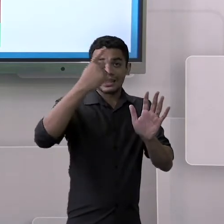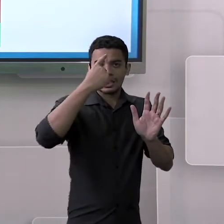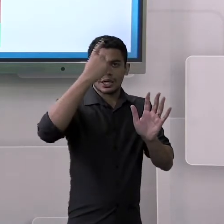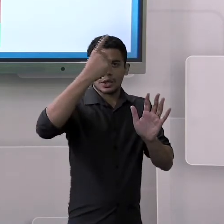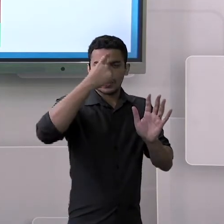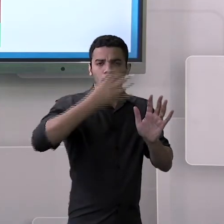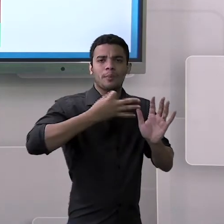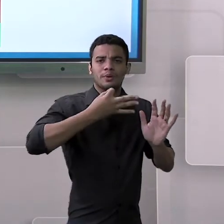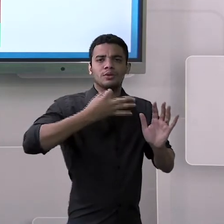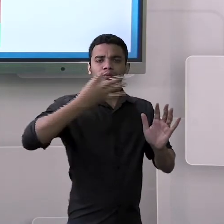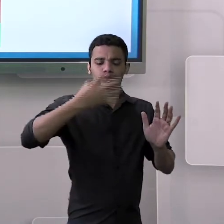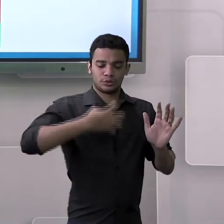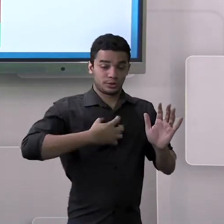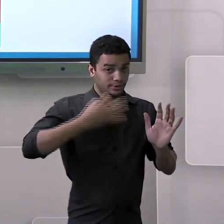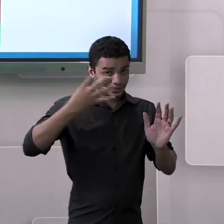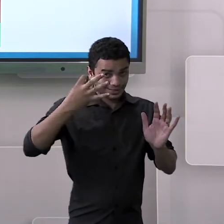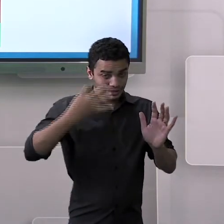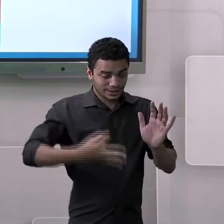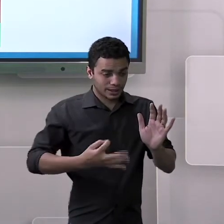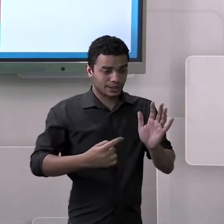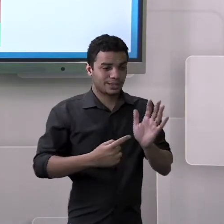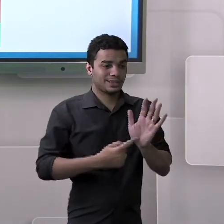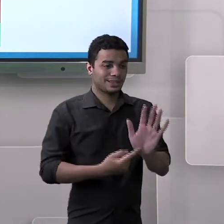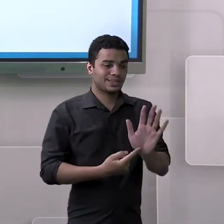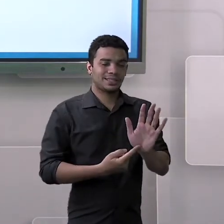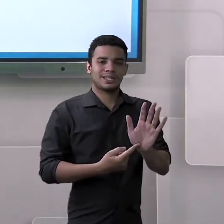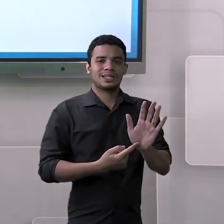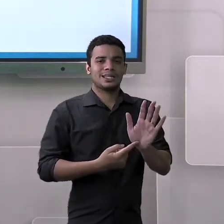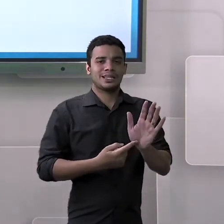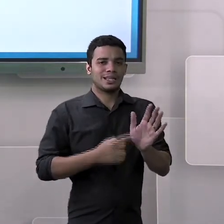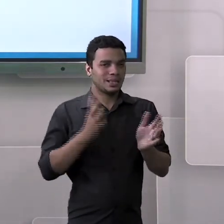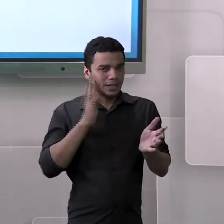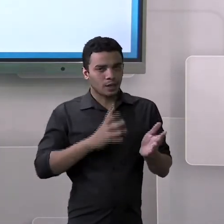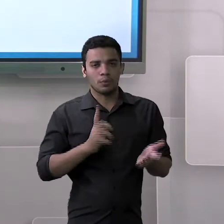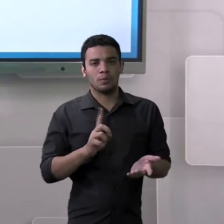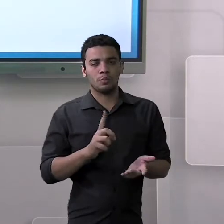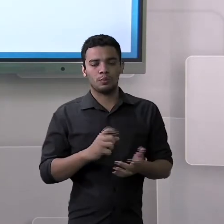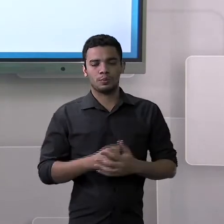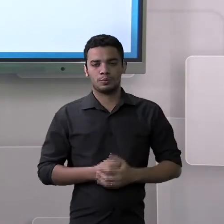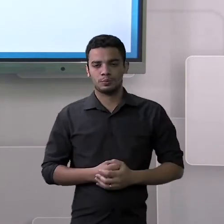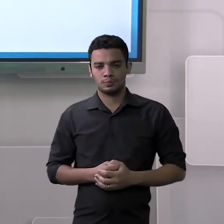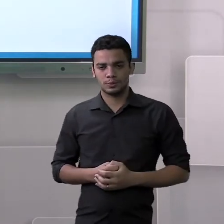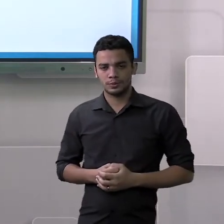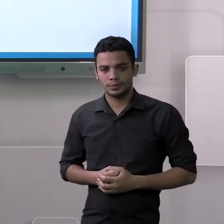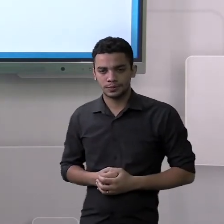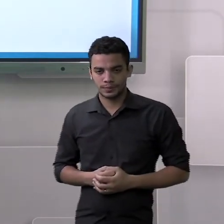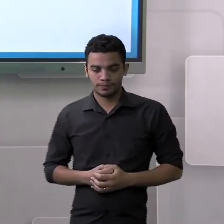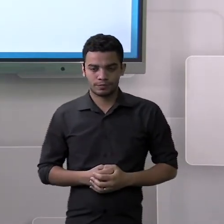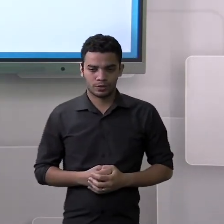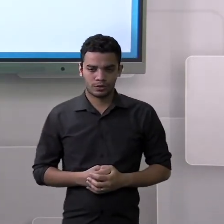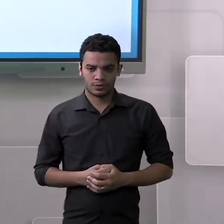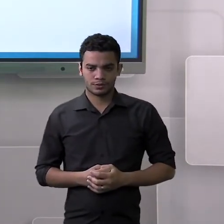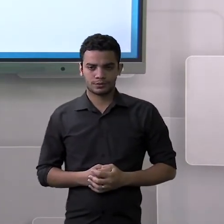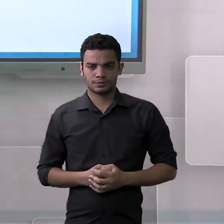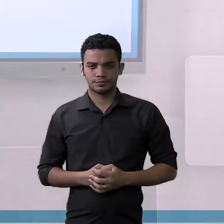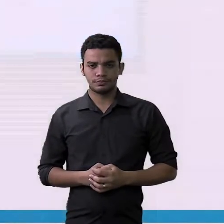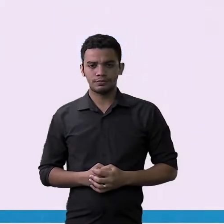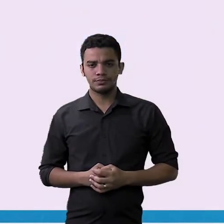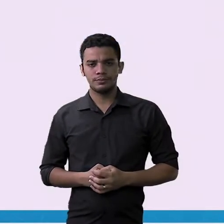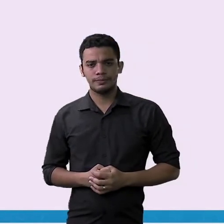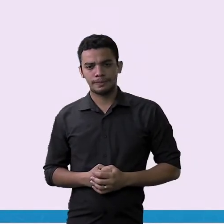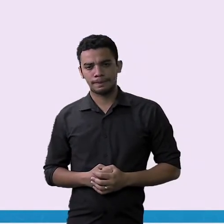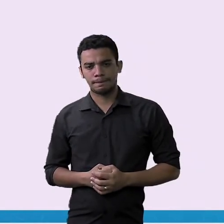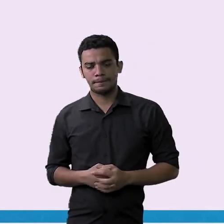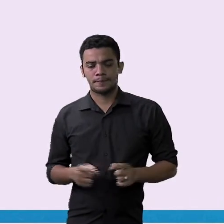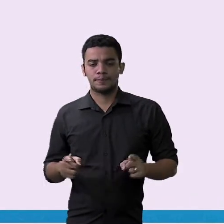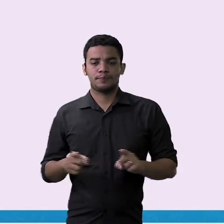que o bullying não é legal. Vamos avançar? O nosso anúncio publicitário ele possui